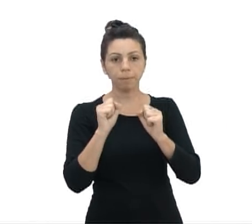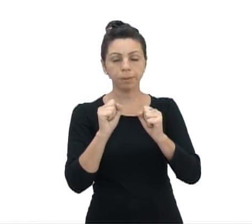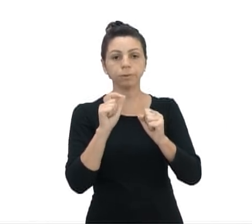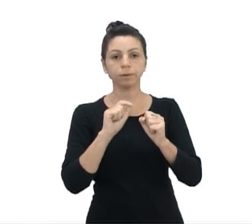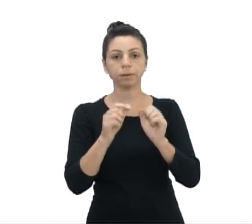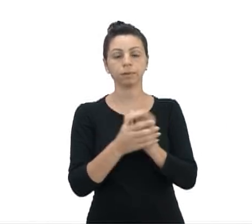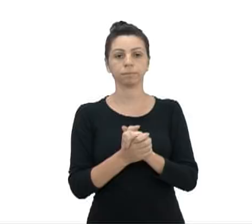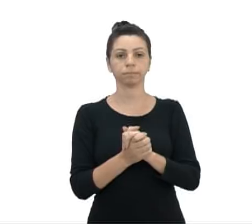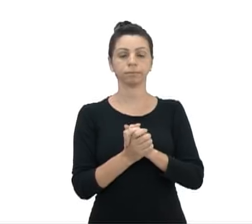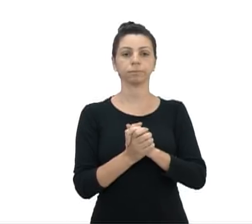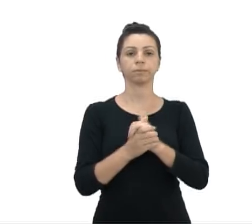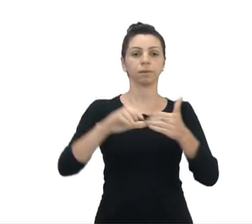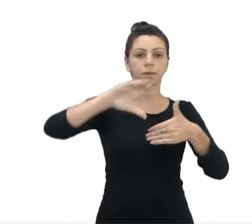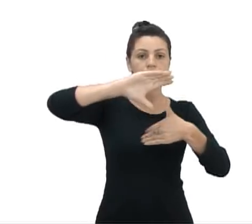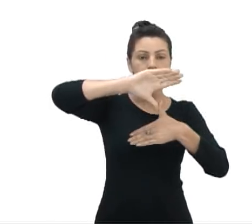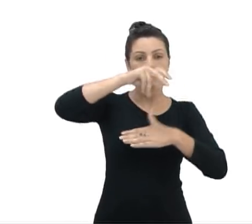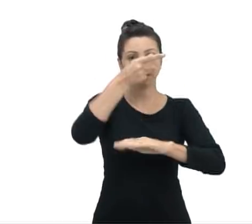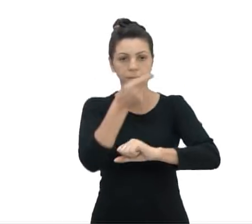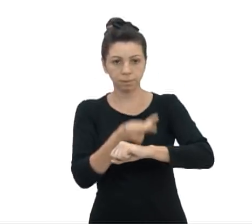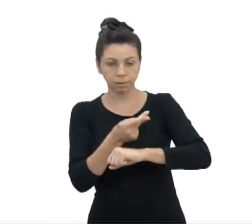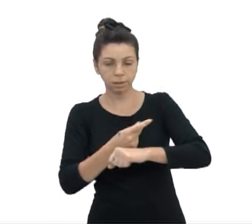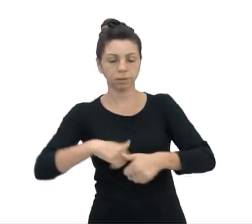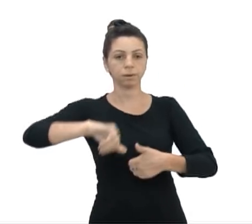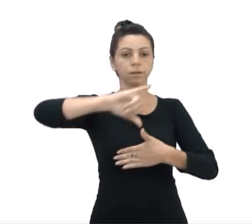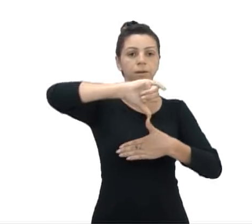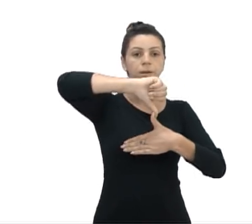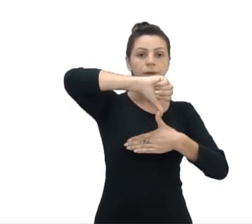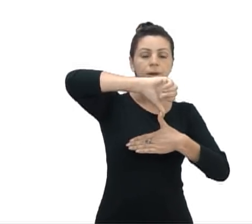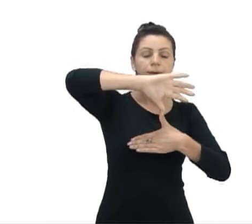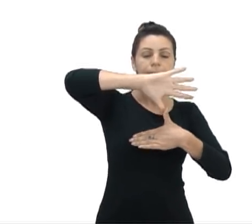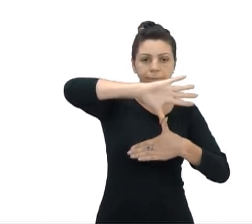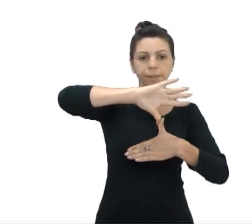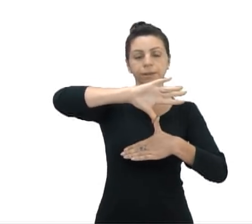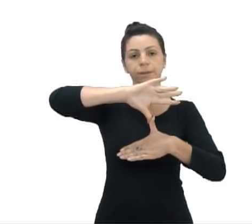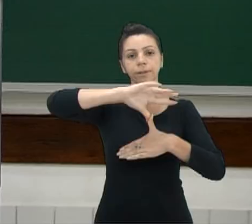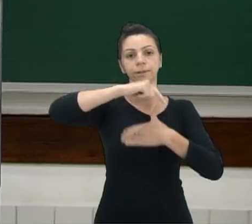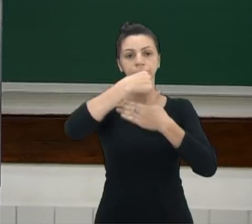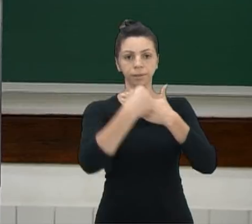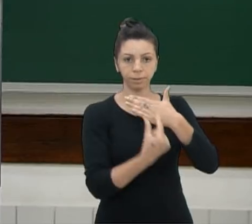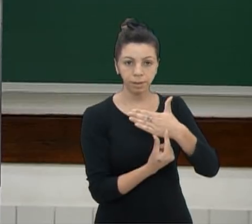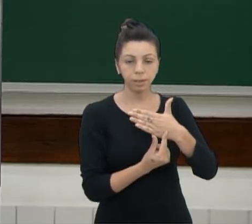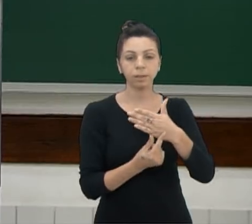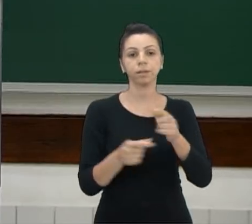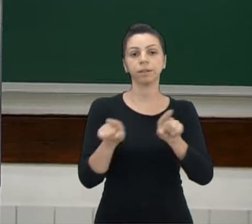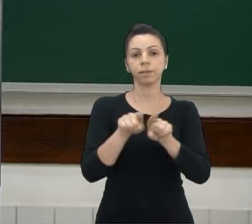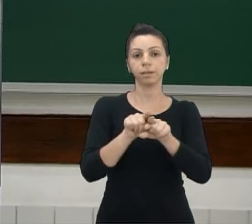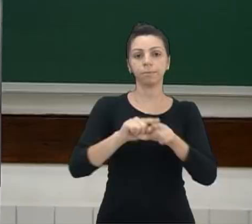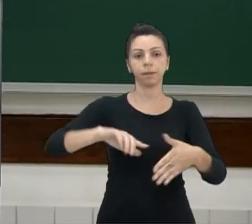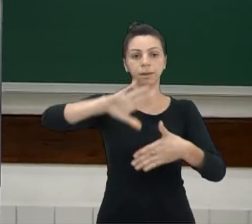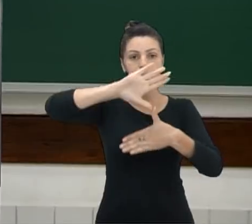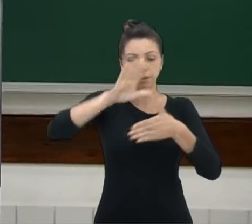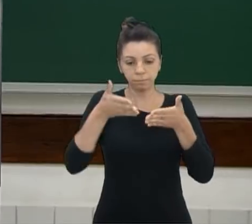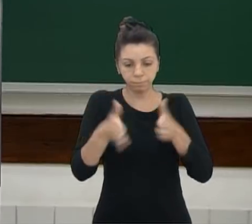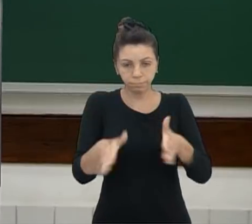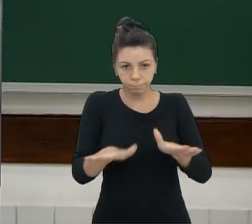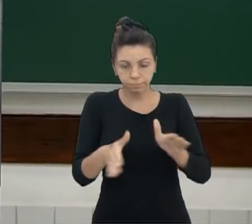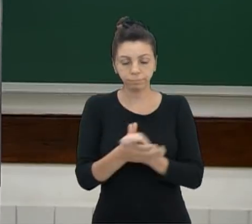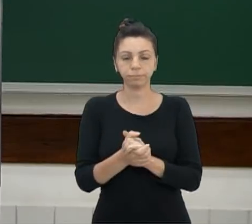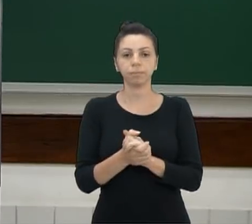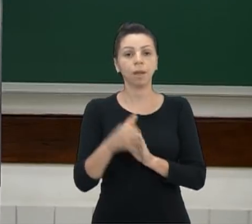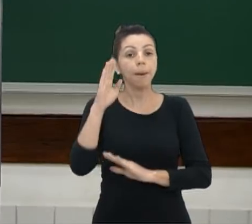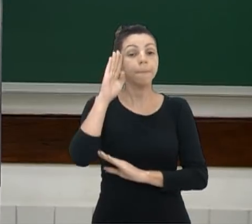América Andina, América Latina, Guianas e Brasil. Então são as principais, são as regiões na